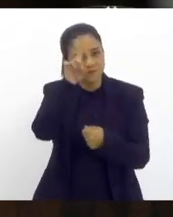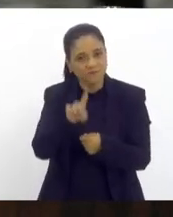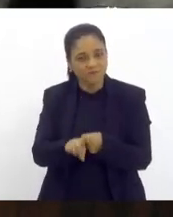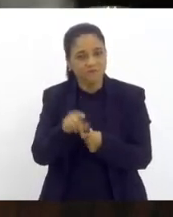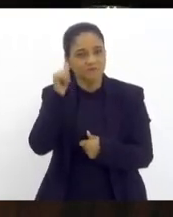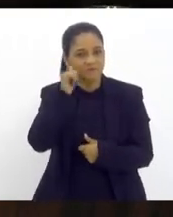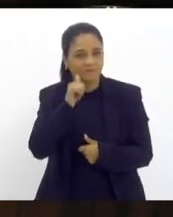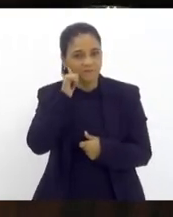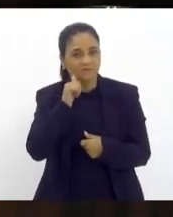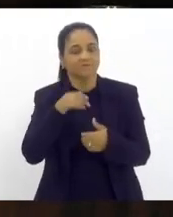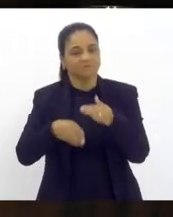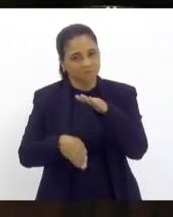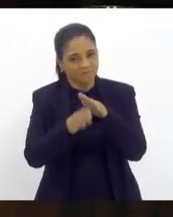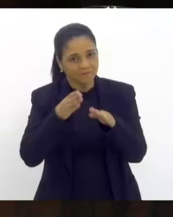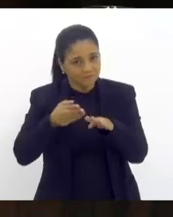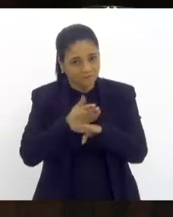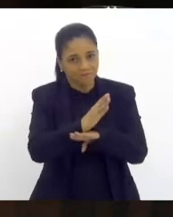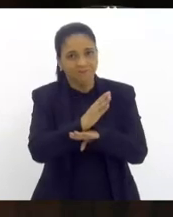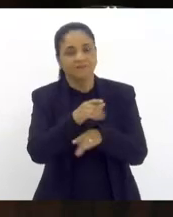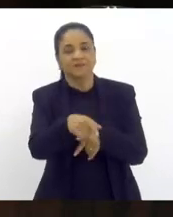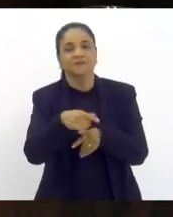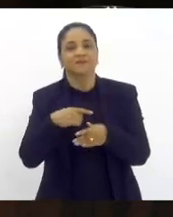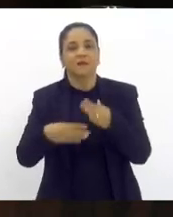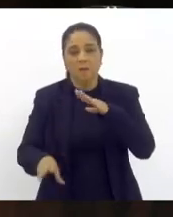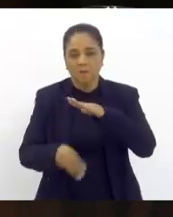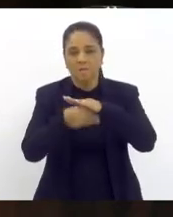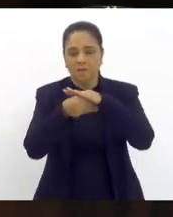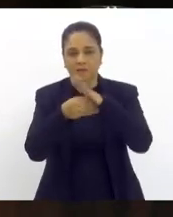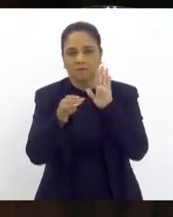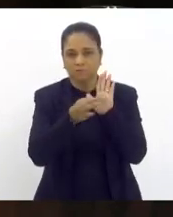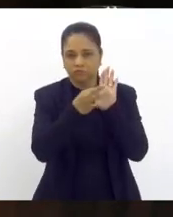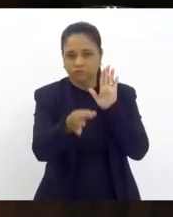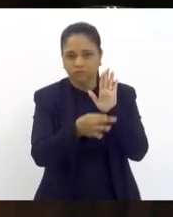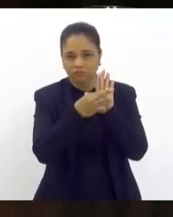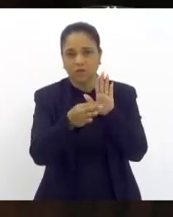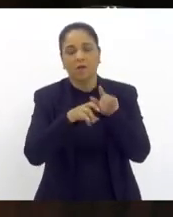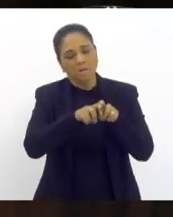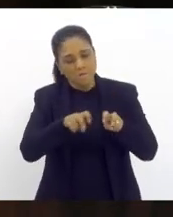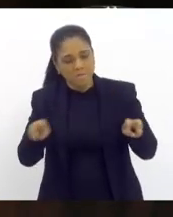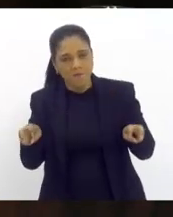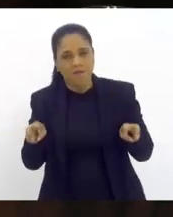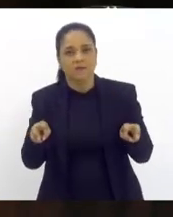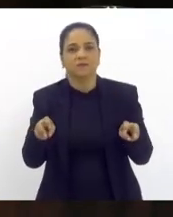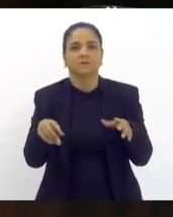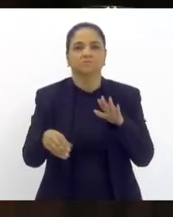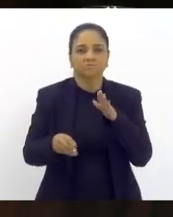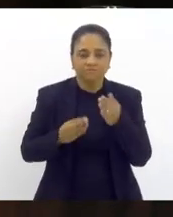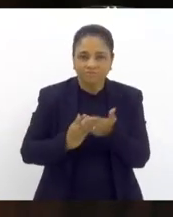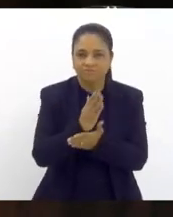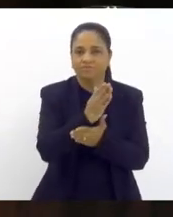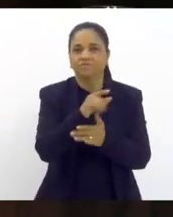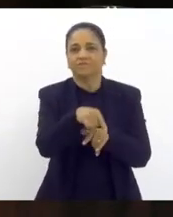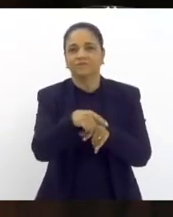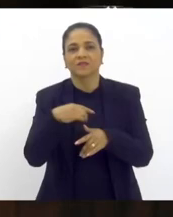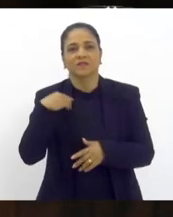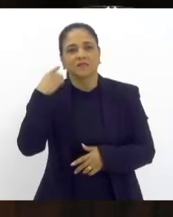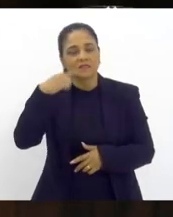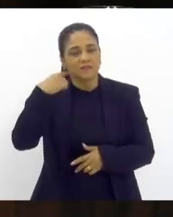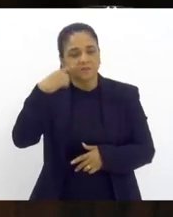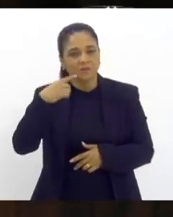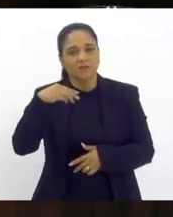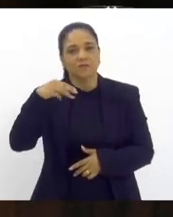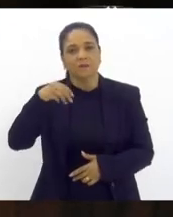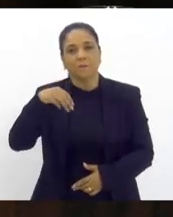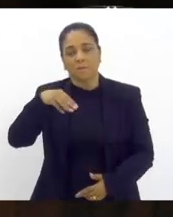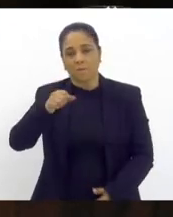mulher, favorável, com emendas, e da mesa diretora, favorável. Relatoras, deputada Mônica